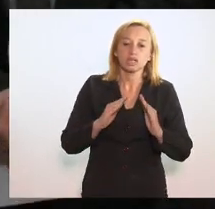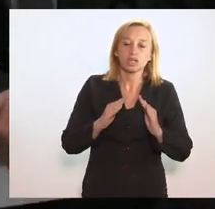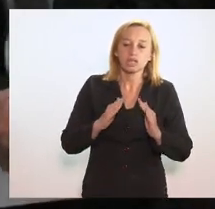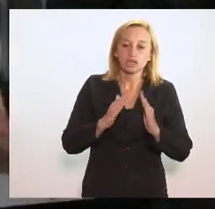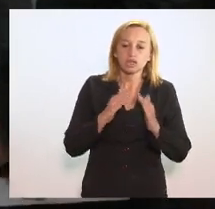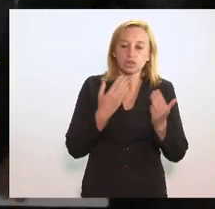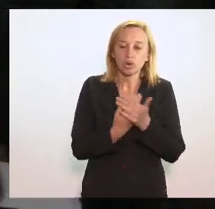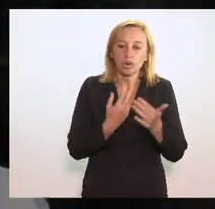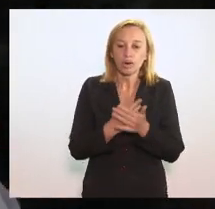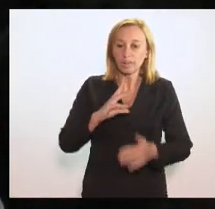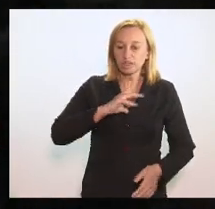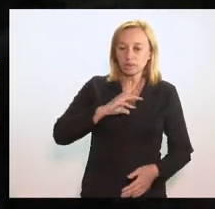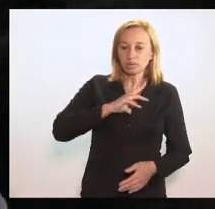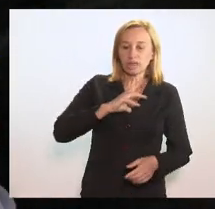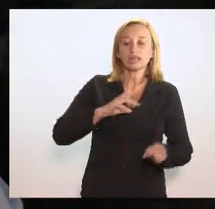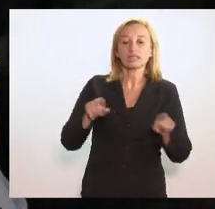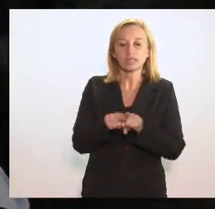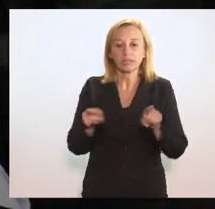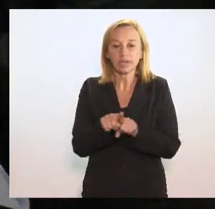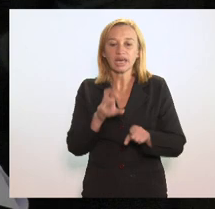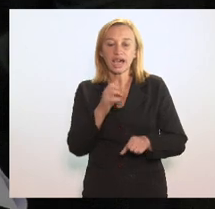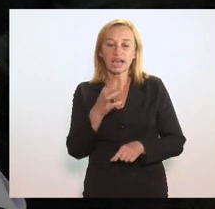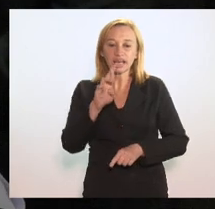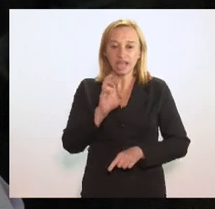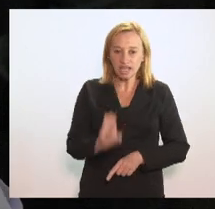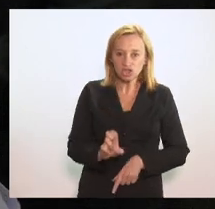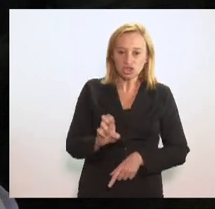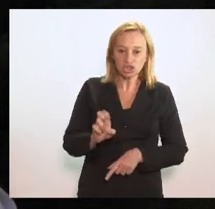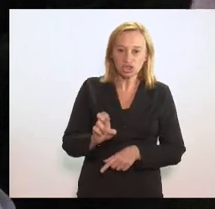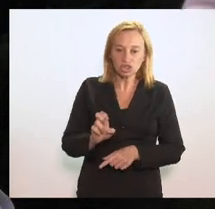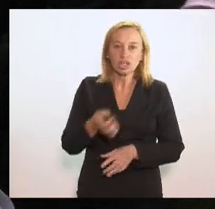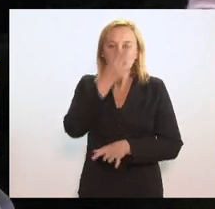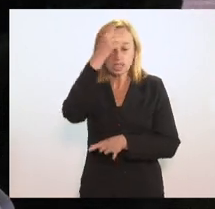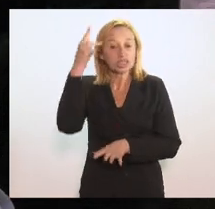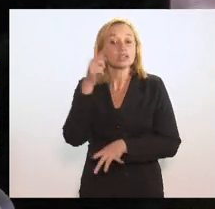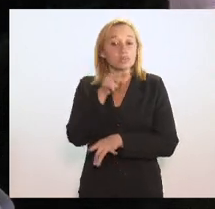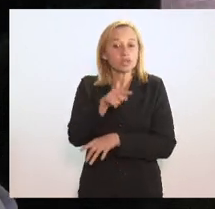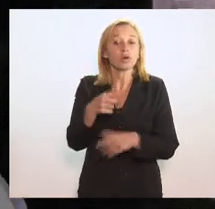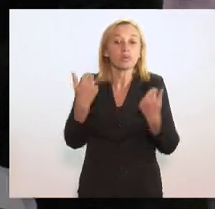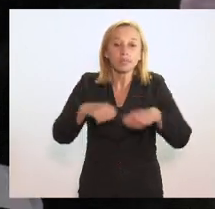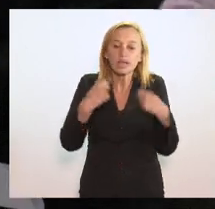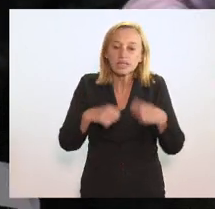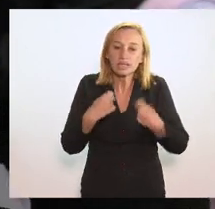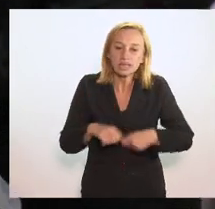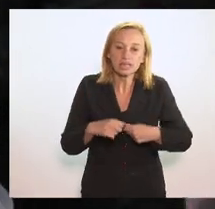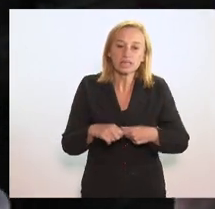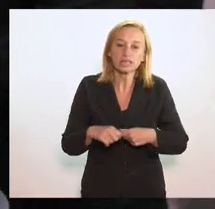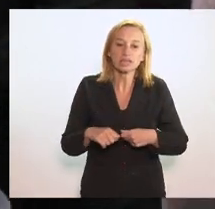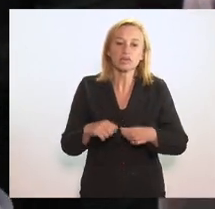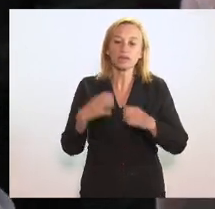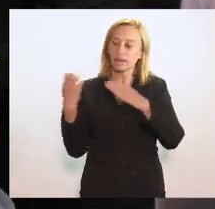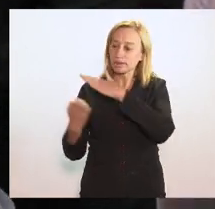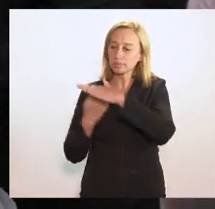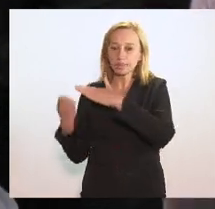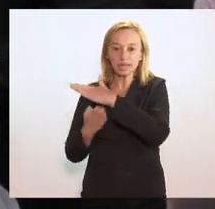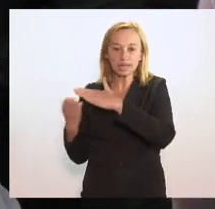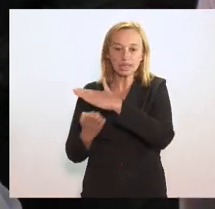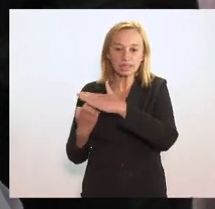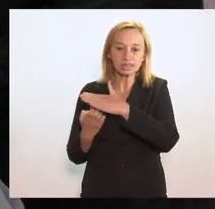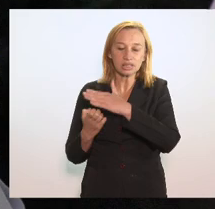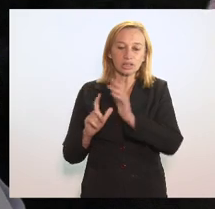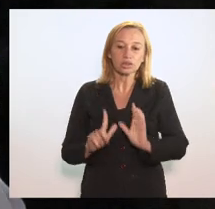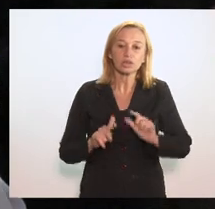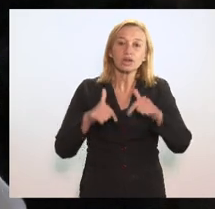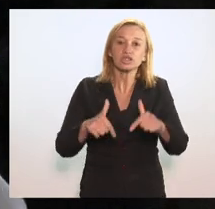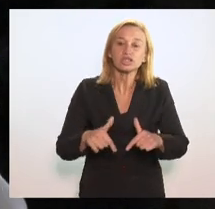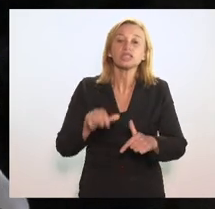pessoas precisam voltar a funcionar, presidente. Essas pessoas precisam colocar as suas empresas em pleno